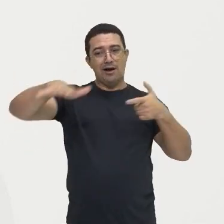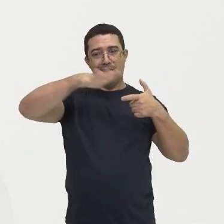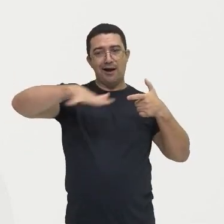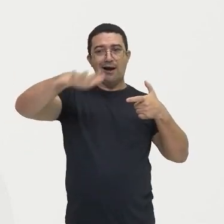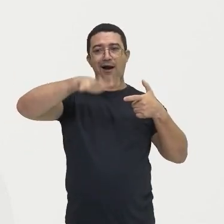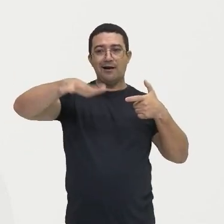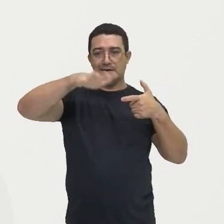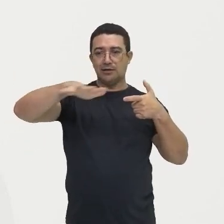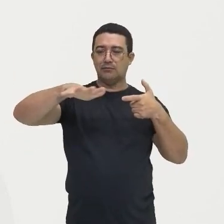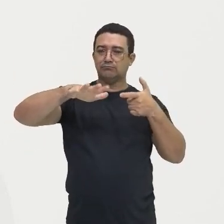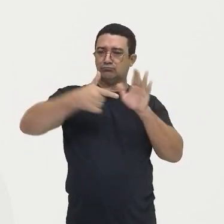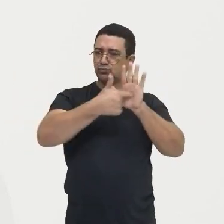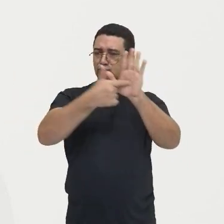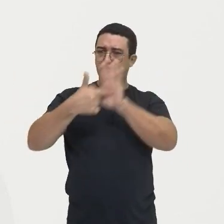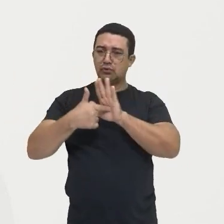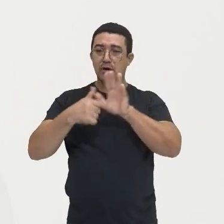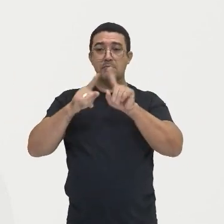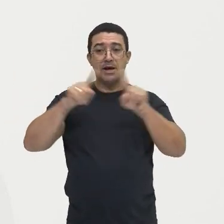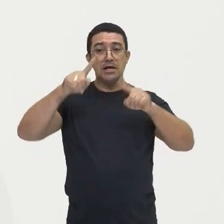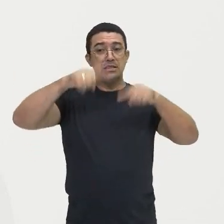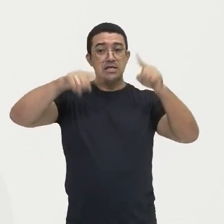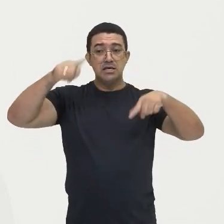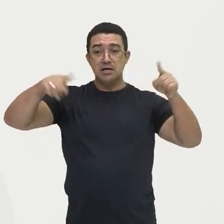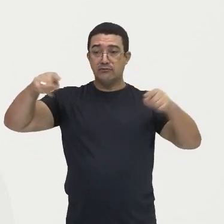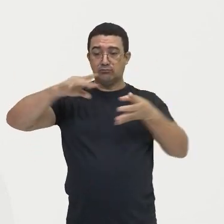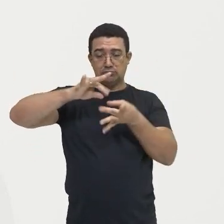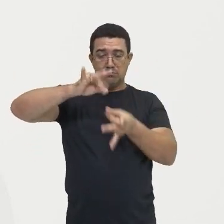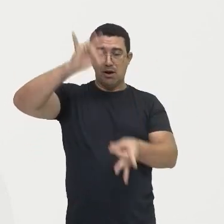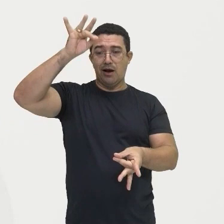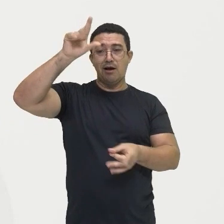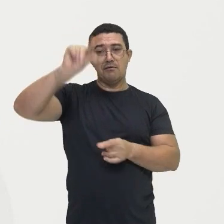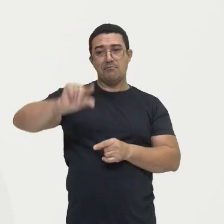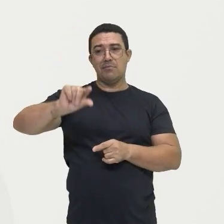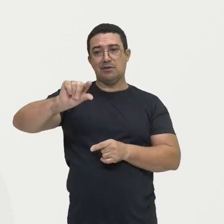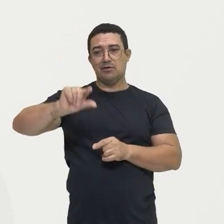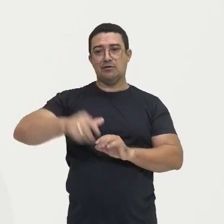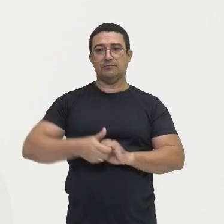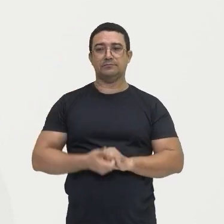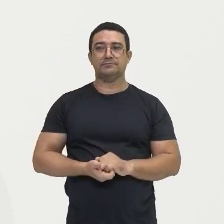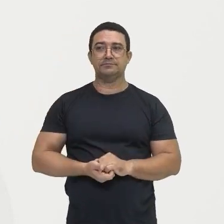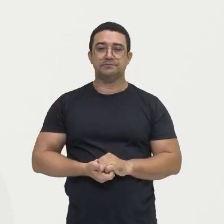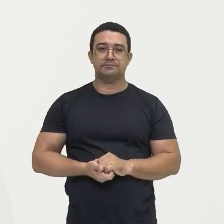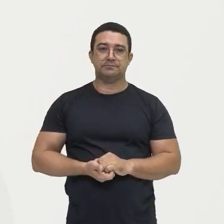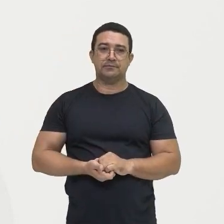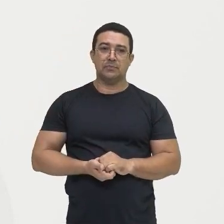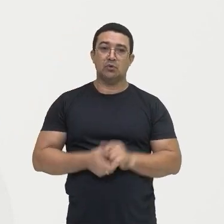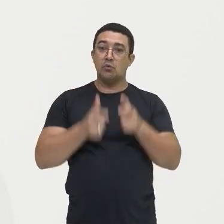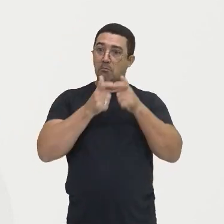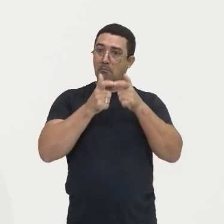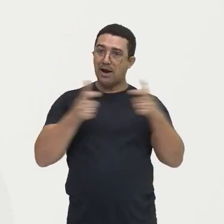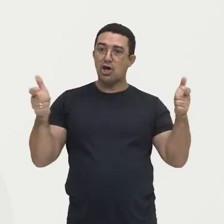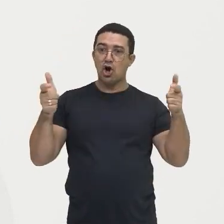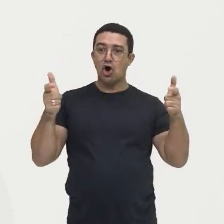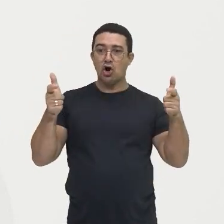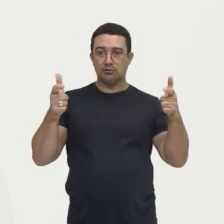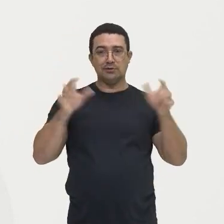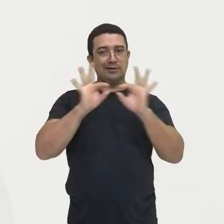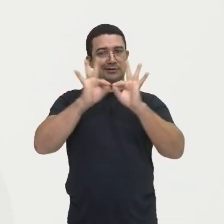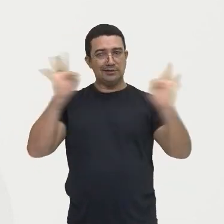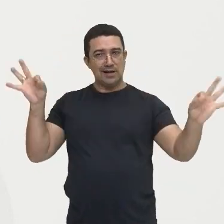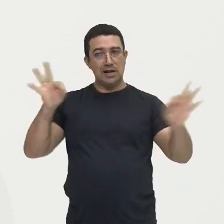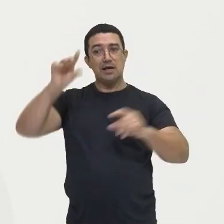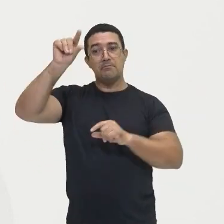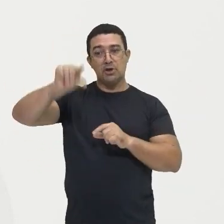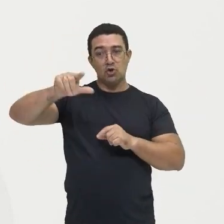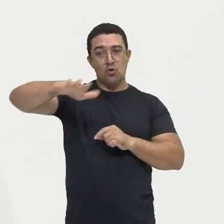o nível de detalhamento, ele será bem menor. Vou repetir mais uma vez. Quanto maior a escala, menor a